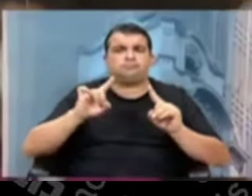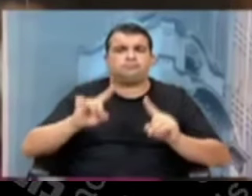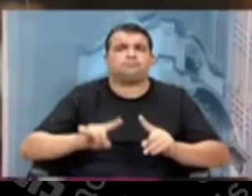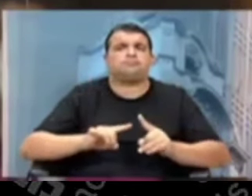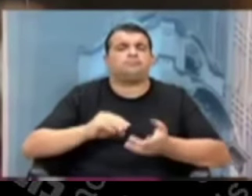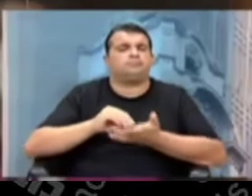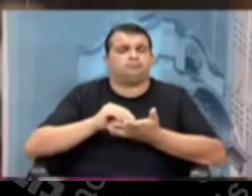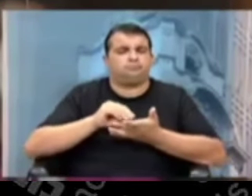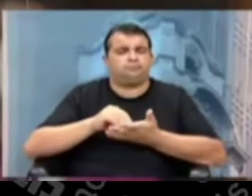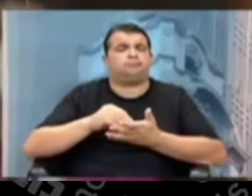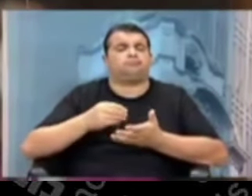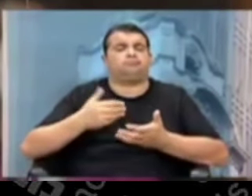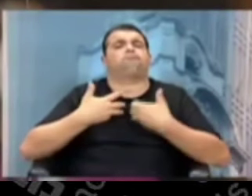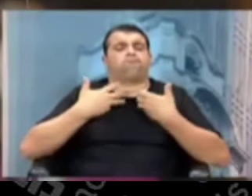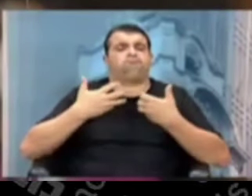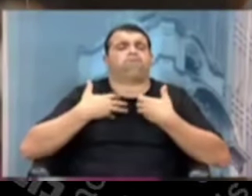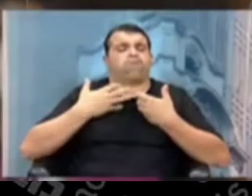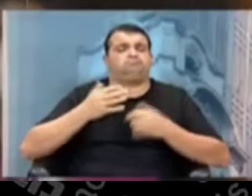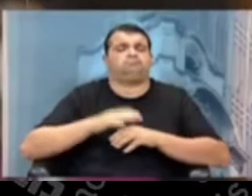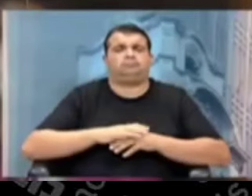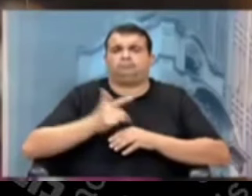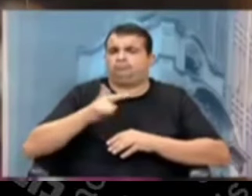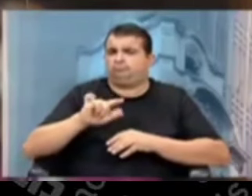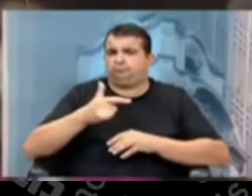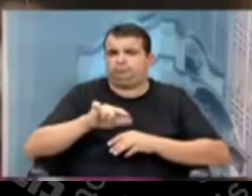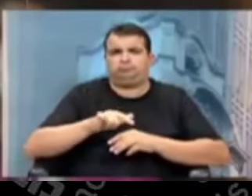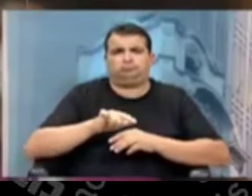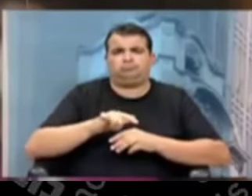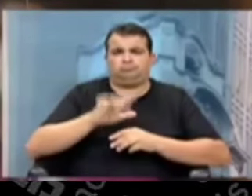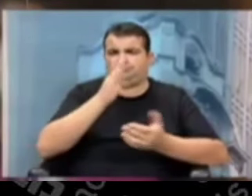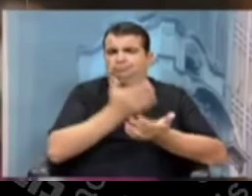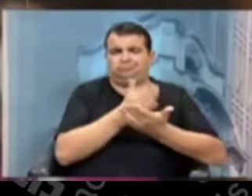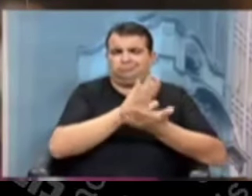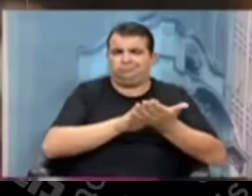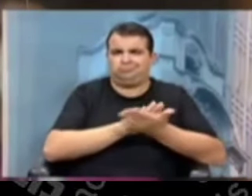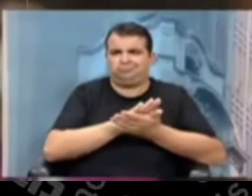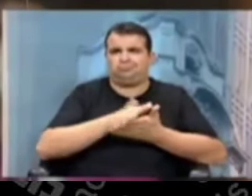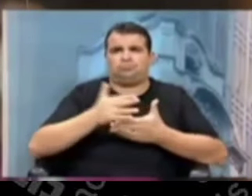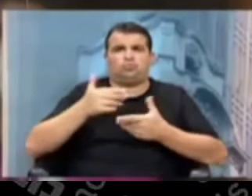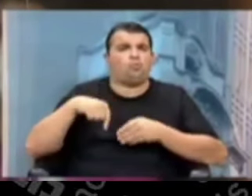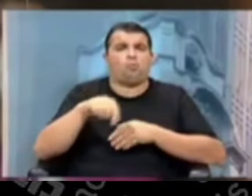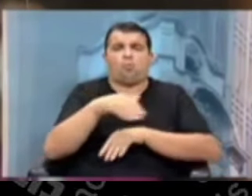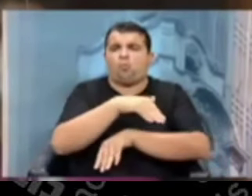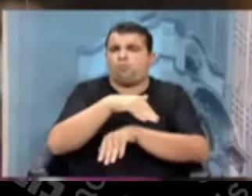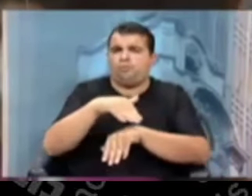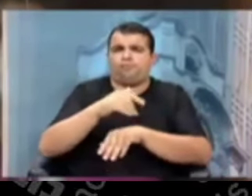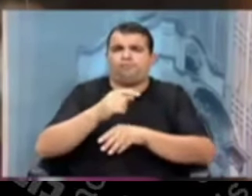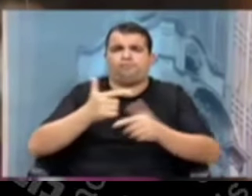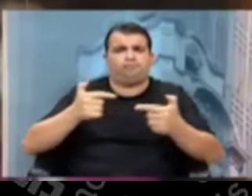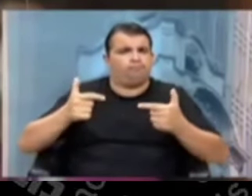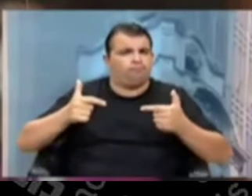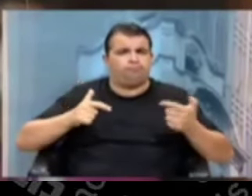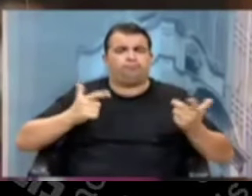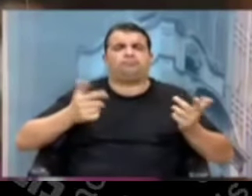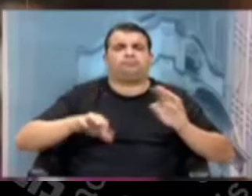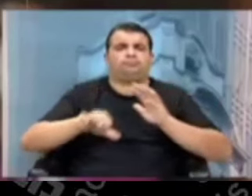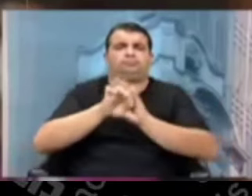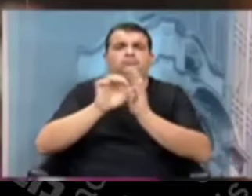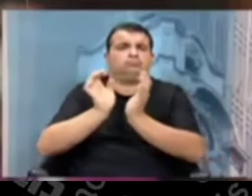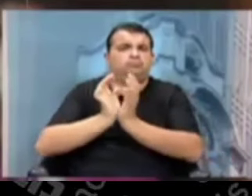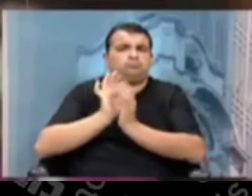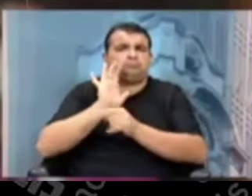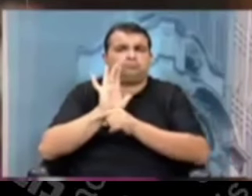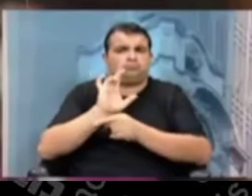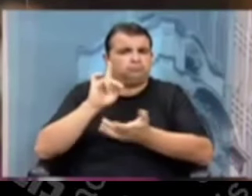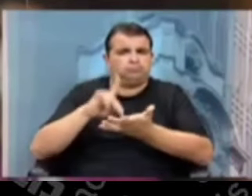desmotivados e sem nenhum respaldo é que vão para Rua trocar tiro com a criminalidade EA esse grupo que nós defendemos